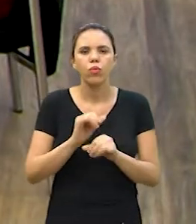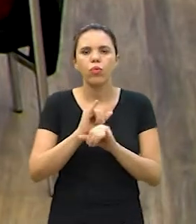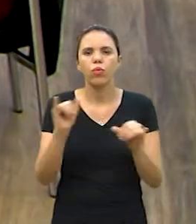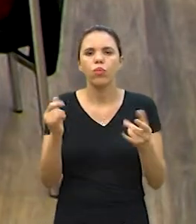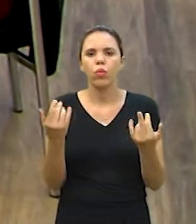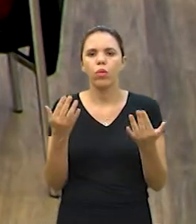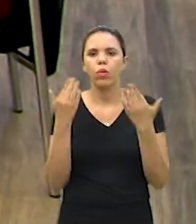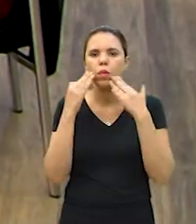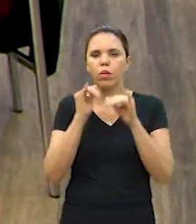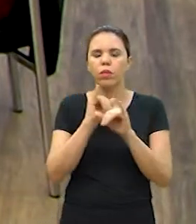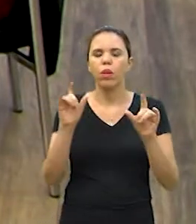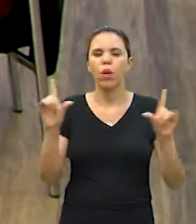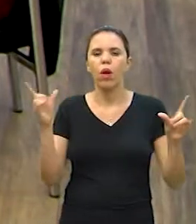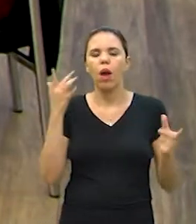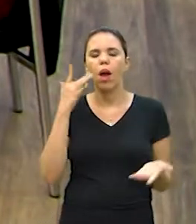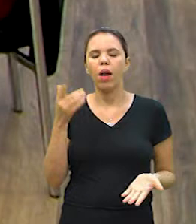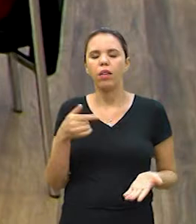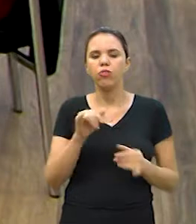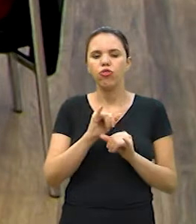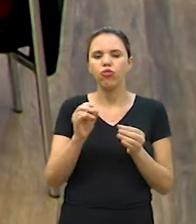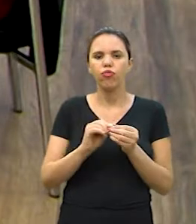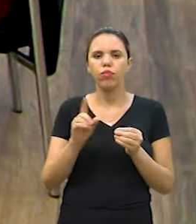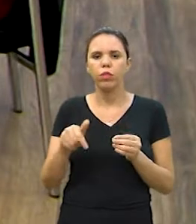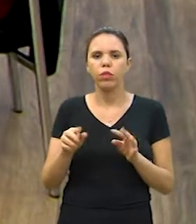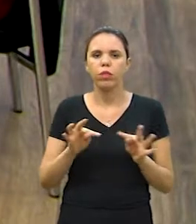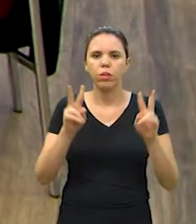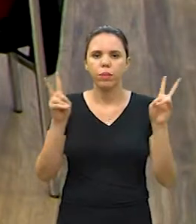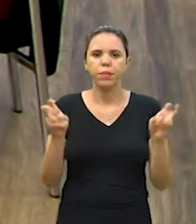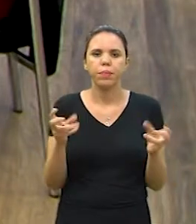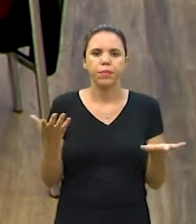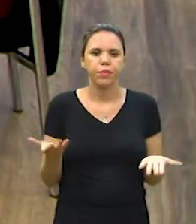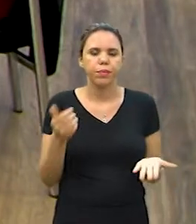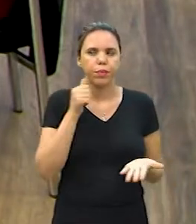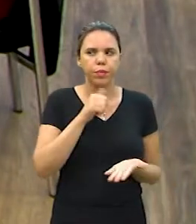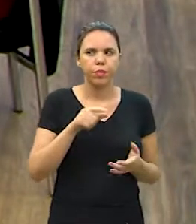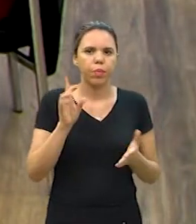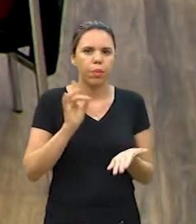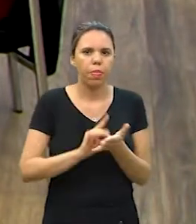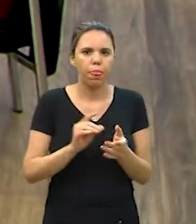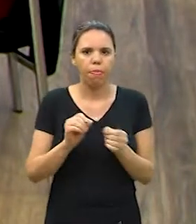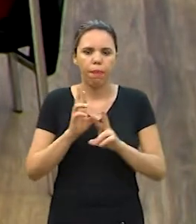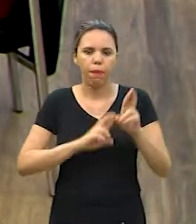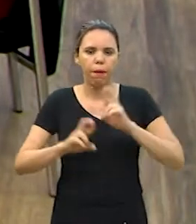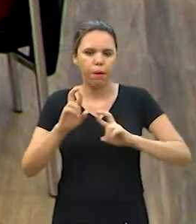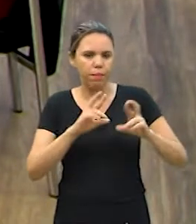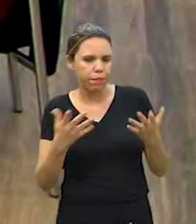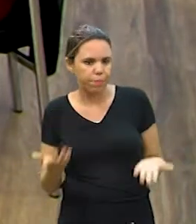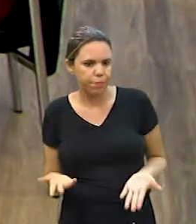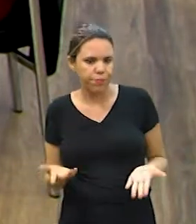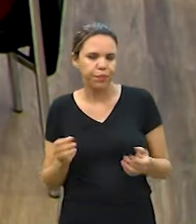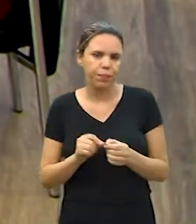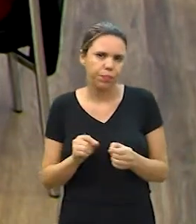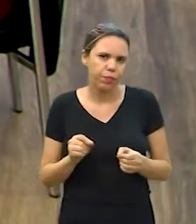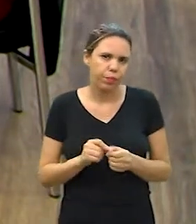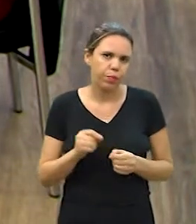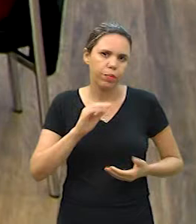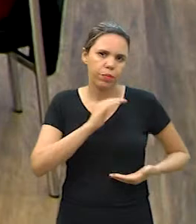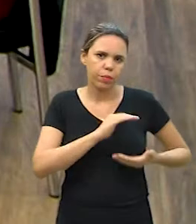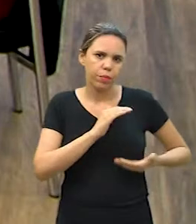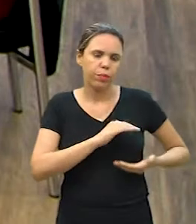de campanhas publicitárias? Como é que a gente divulga este tema para que a mulher realize os exames, faça